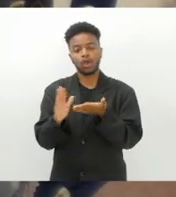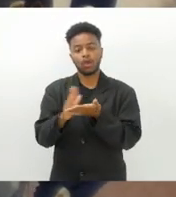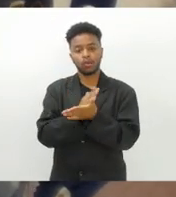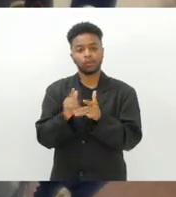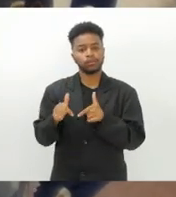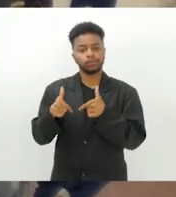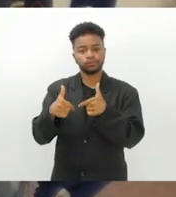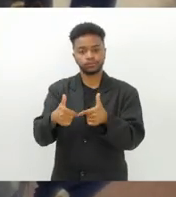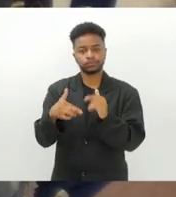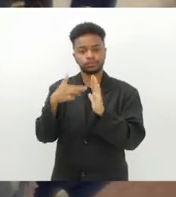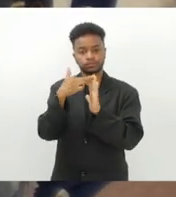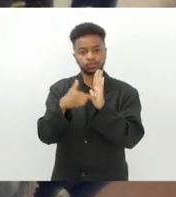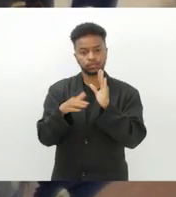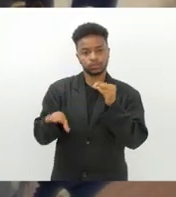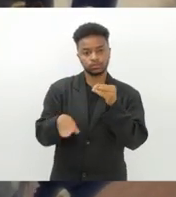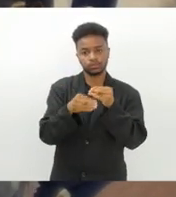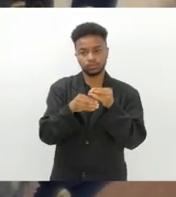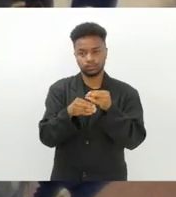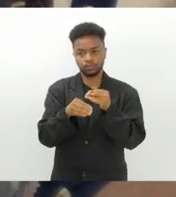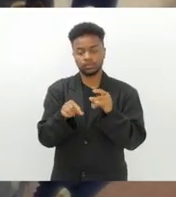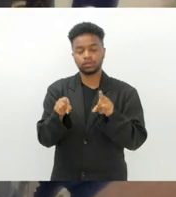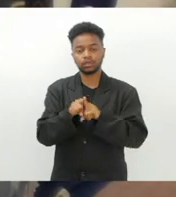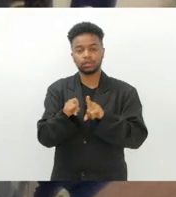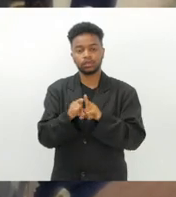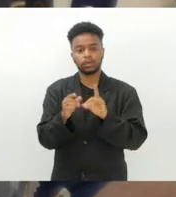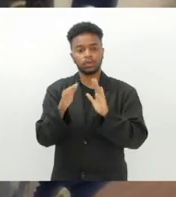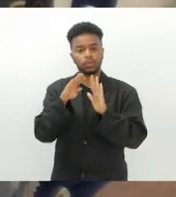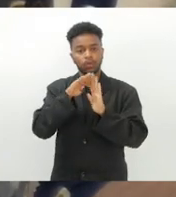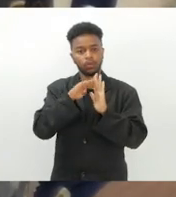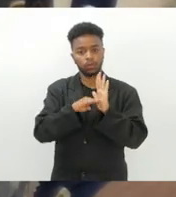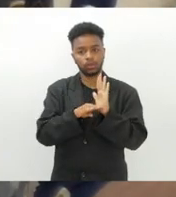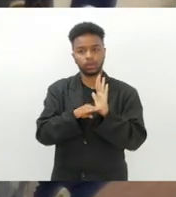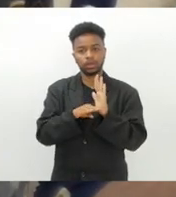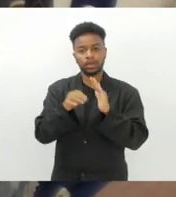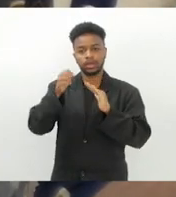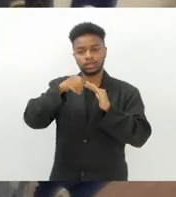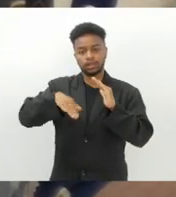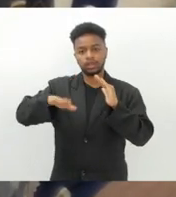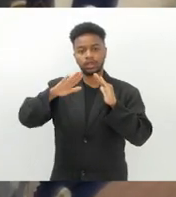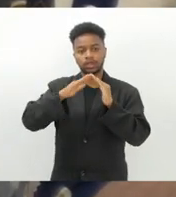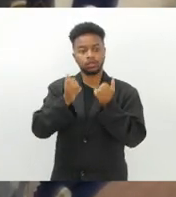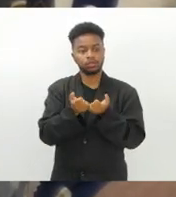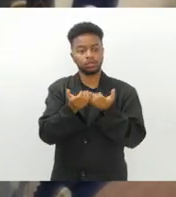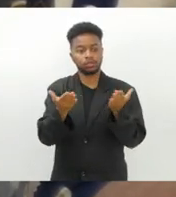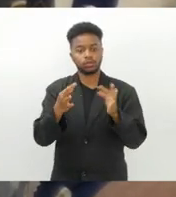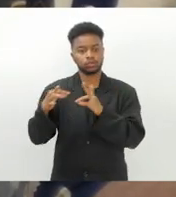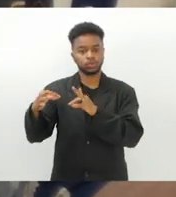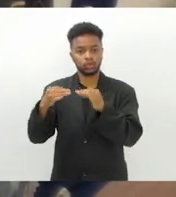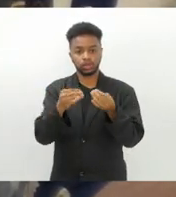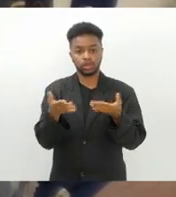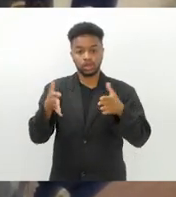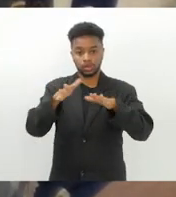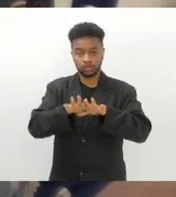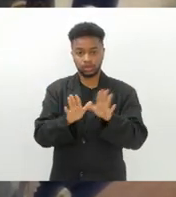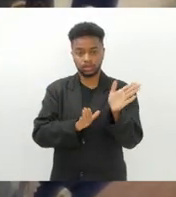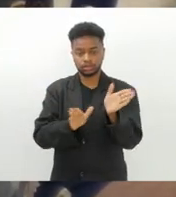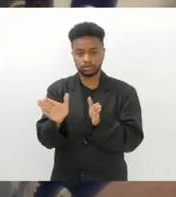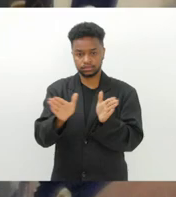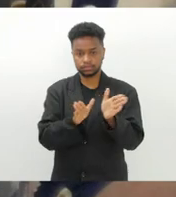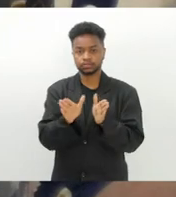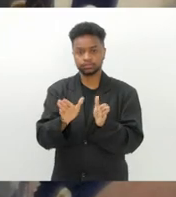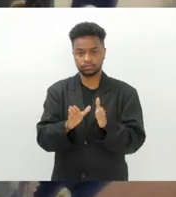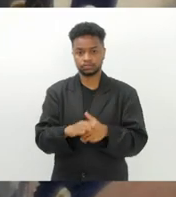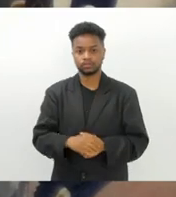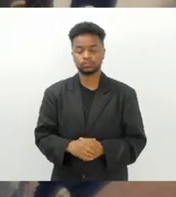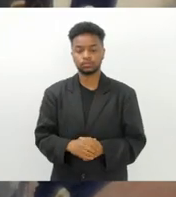para o decálogo e também para o programa Terreiro para Todos, Inclusão e Acessibilidade. É